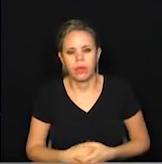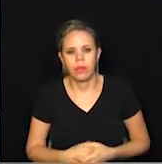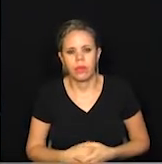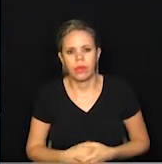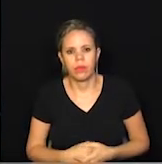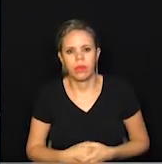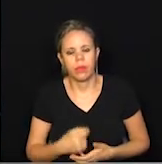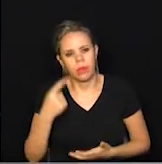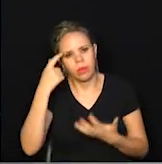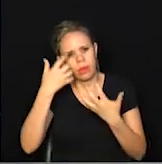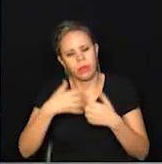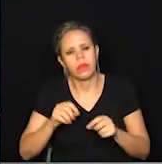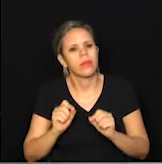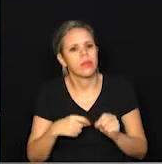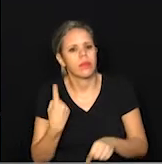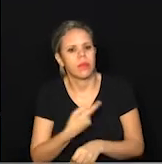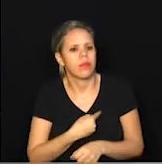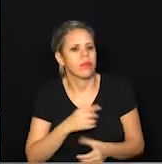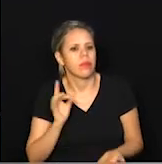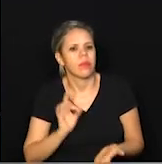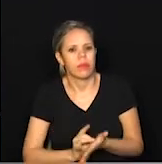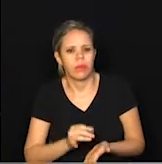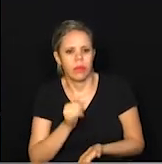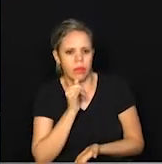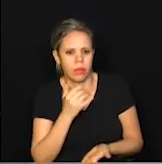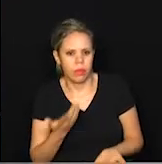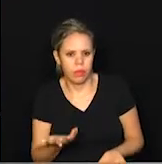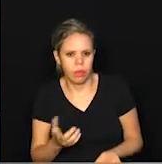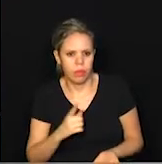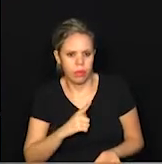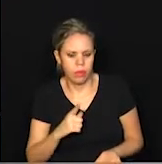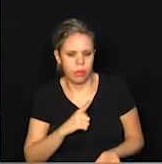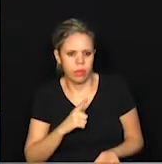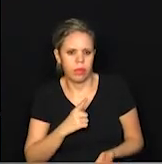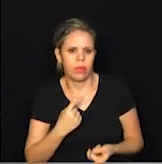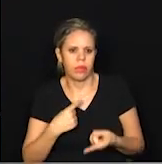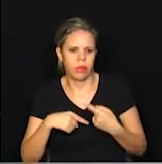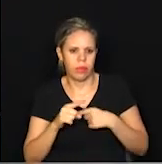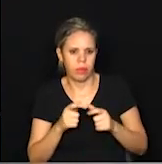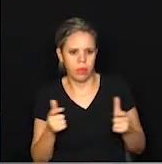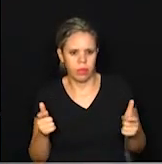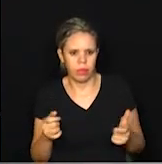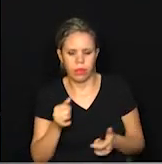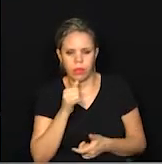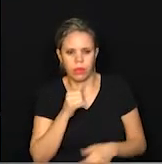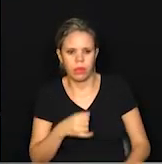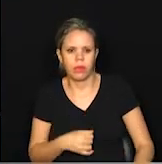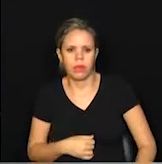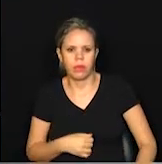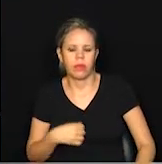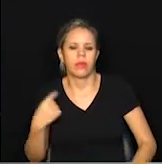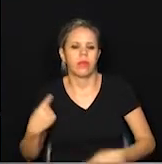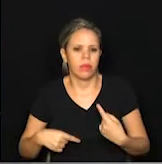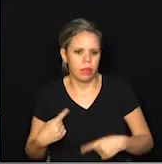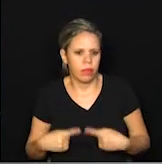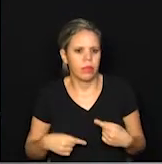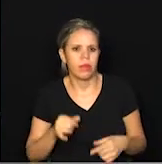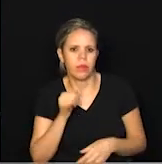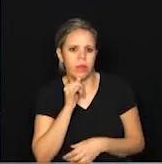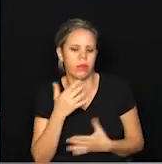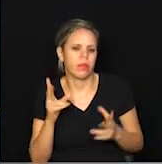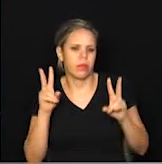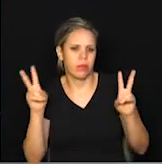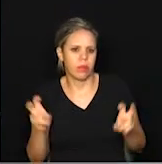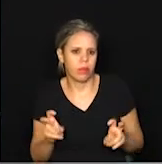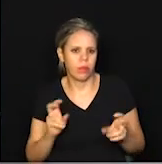Eu penso o seguinte, nós realmente tivemos um retrocesso muito grande na política